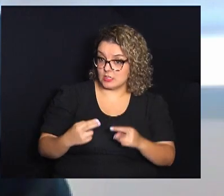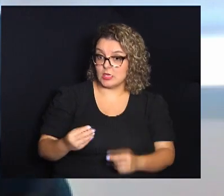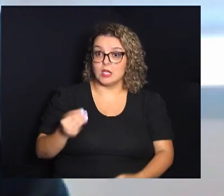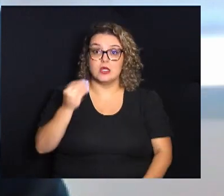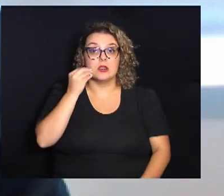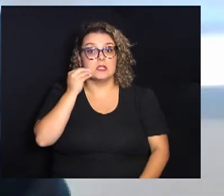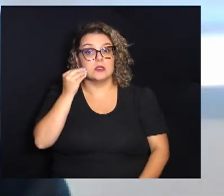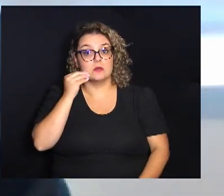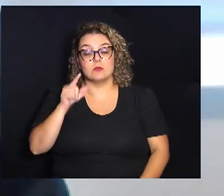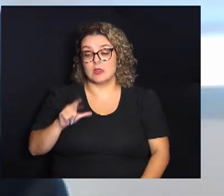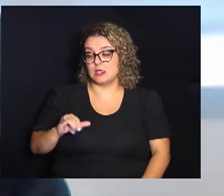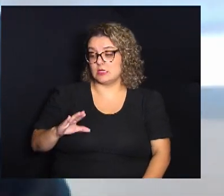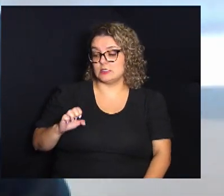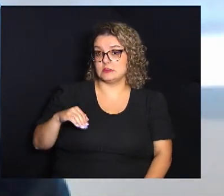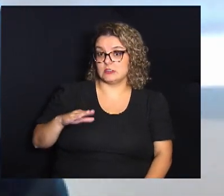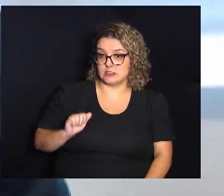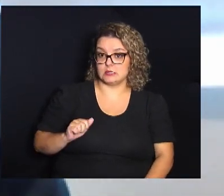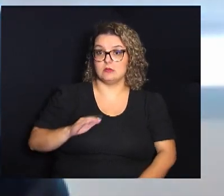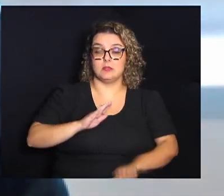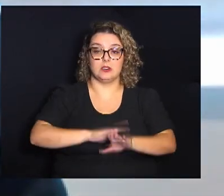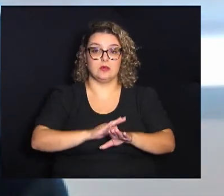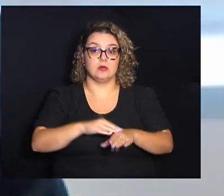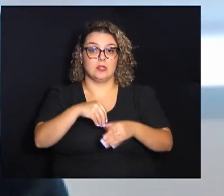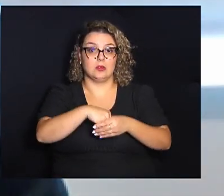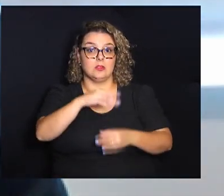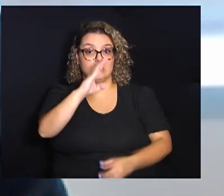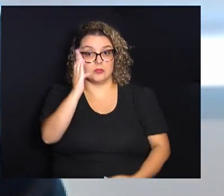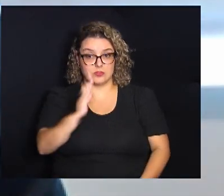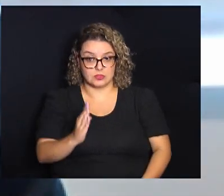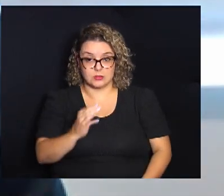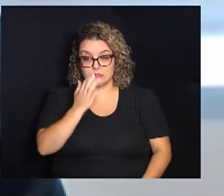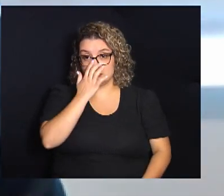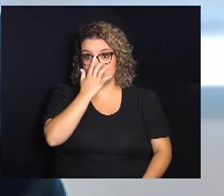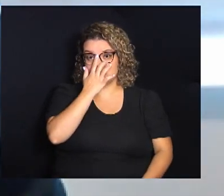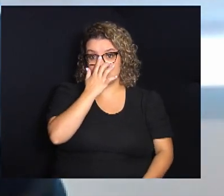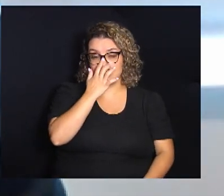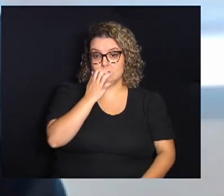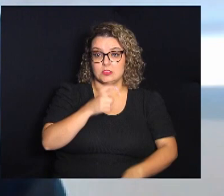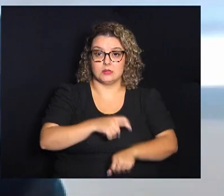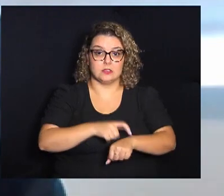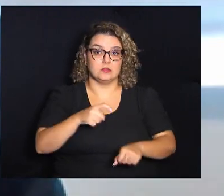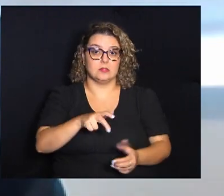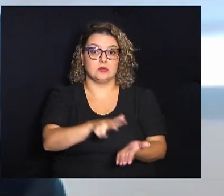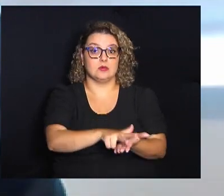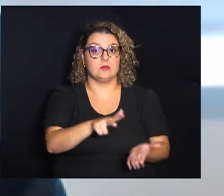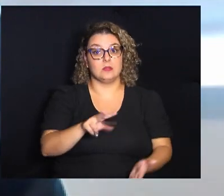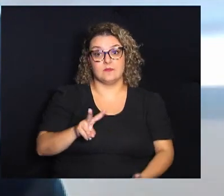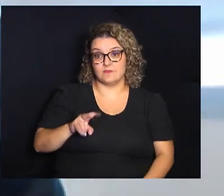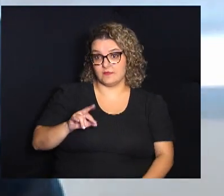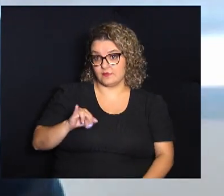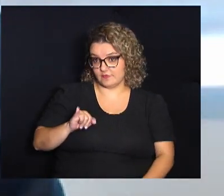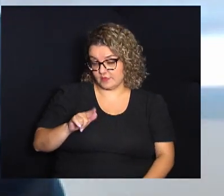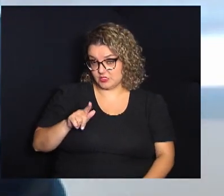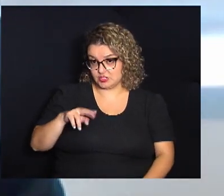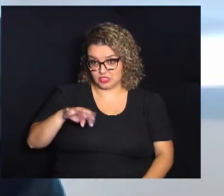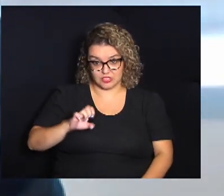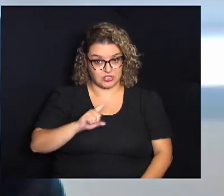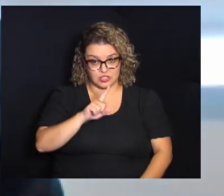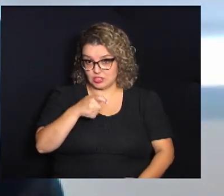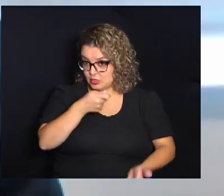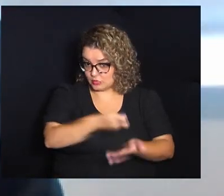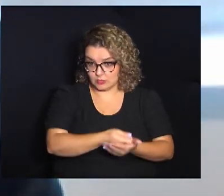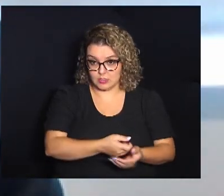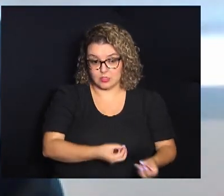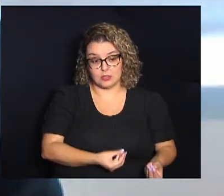uma licença para atuar aqui no Brasil e ela acabou durante esse período que a regulamentação está vigente, ela acabou descumprindo isso e oferecendo os serviços